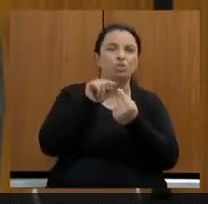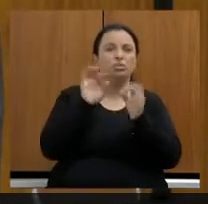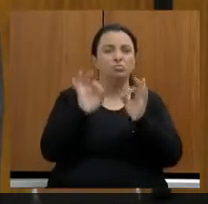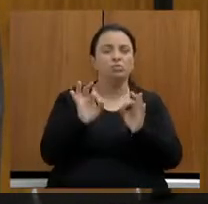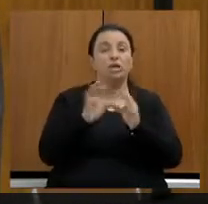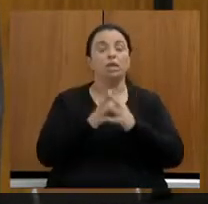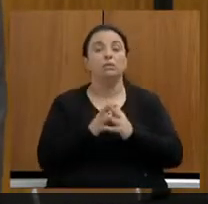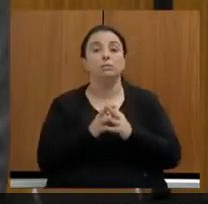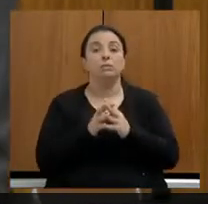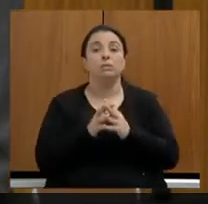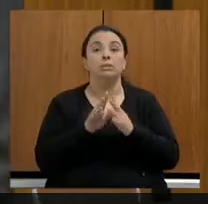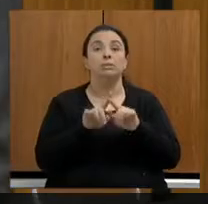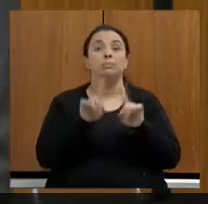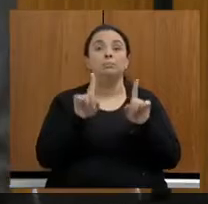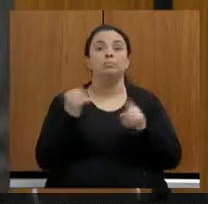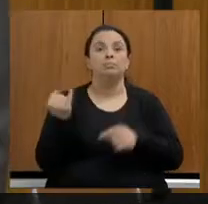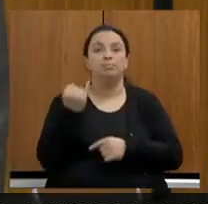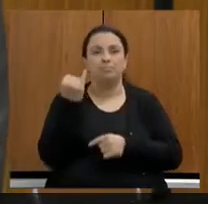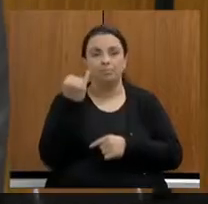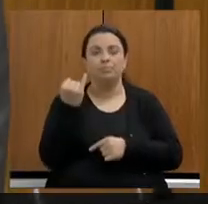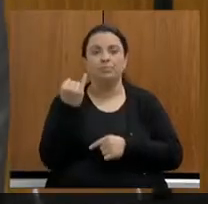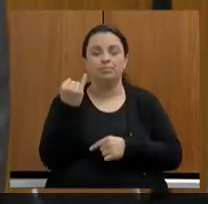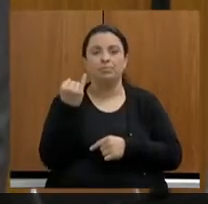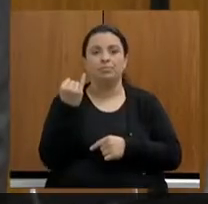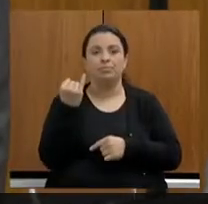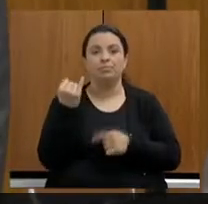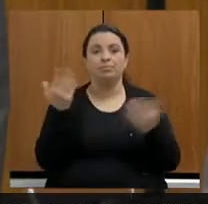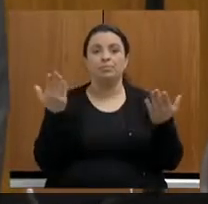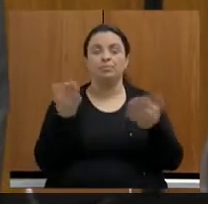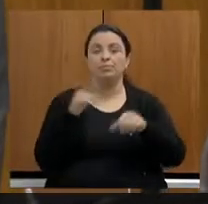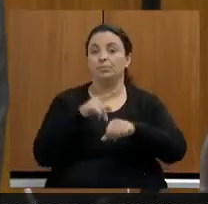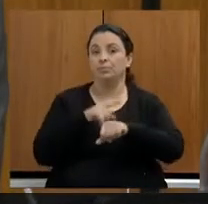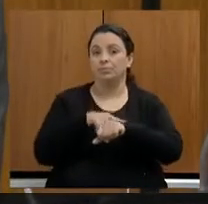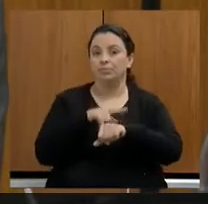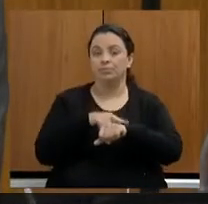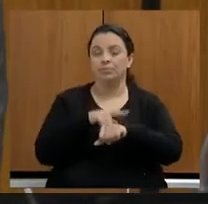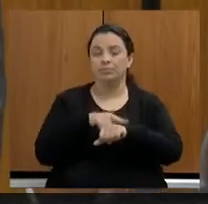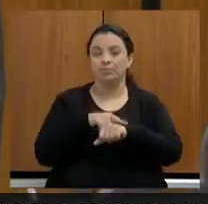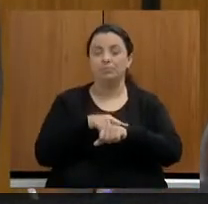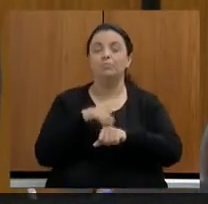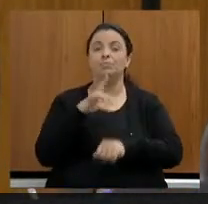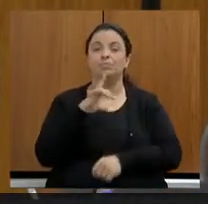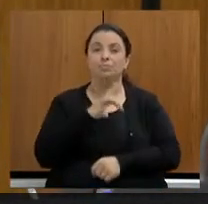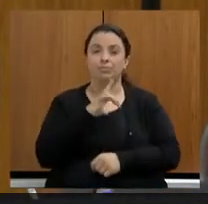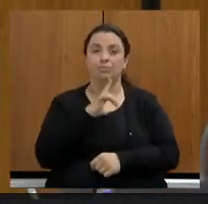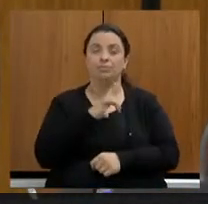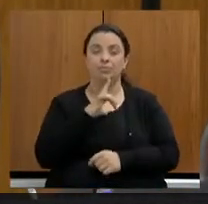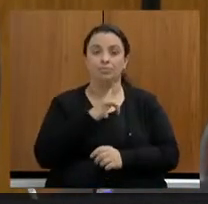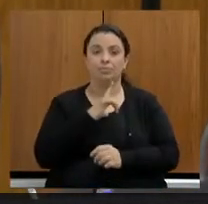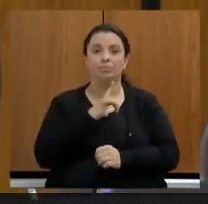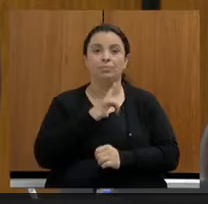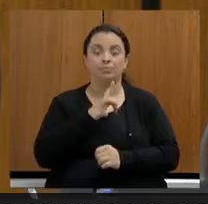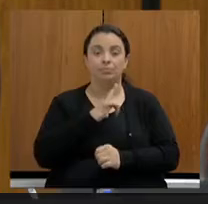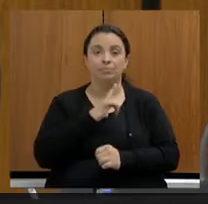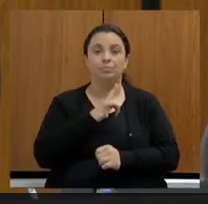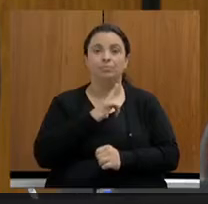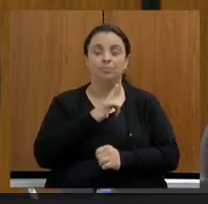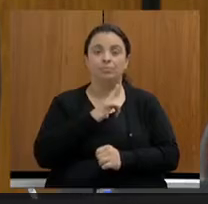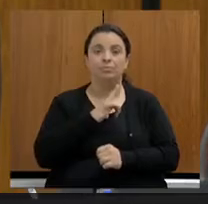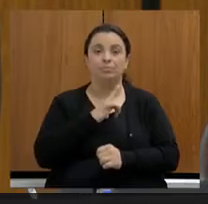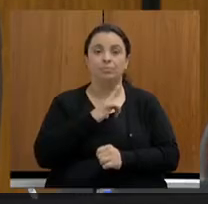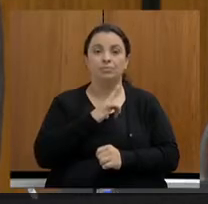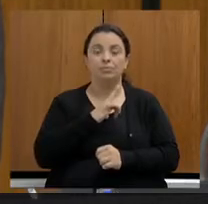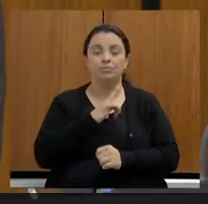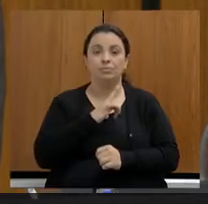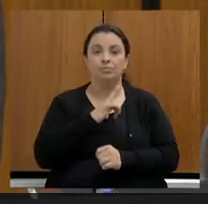gente é diga neste momento nesta oportunidade que nós estamos tendo para poder